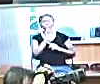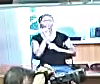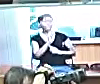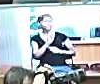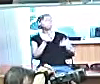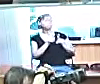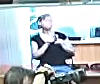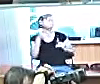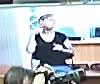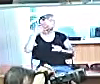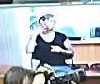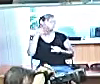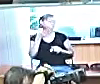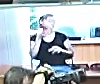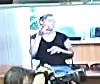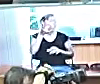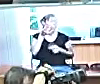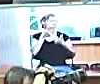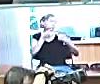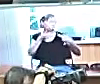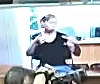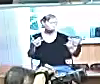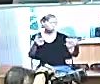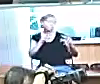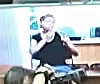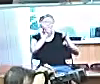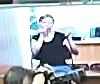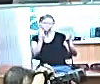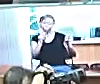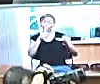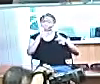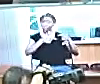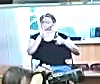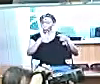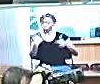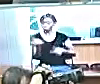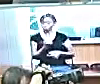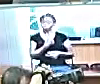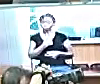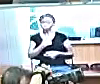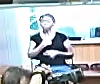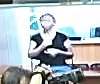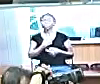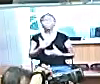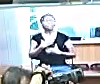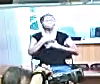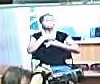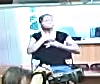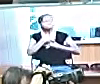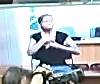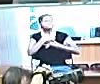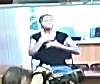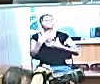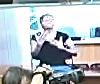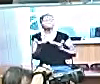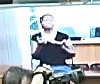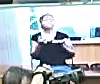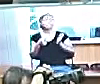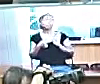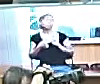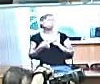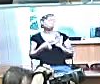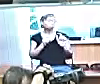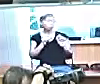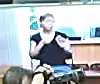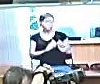algumas informações e depoimentos aqui a respeito deste nosso trabalho e desse nosso sentimento com relação a